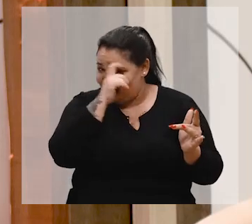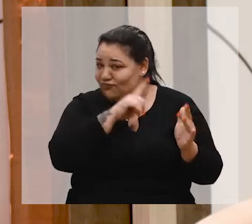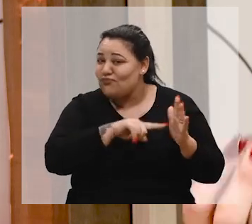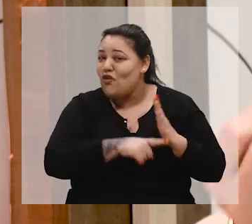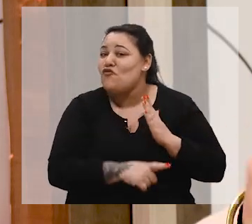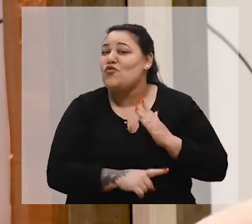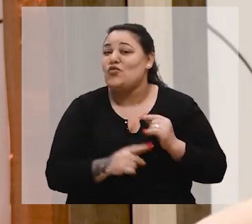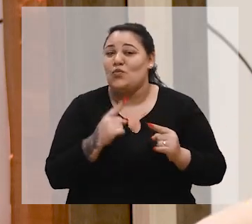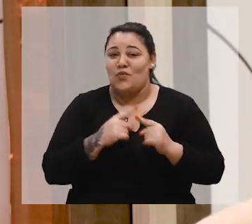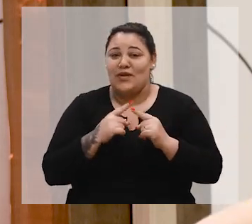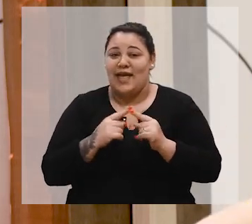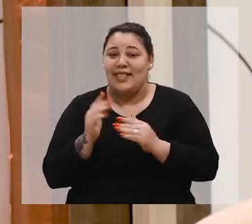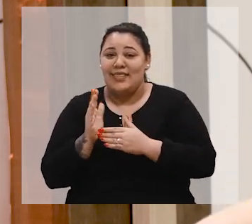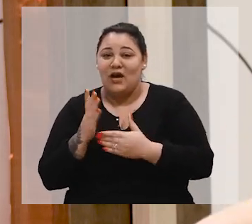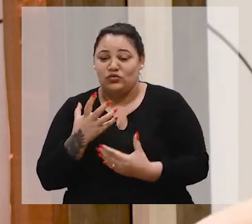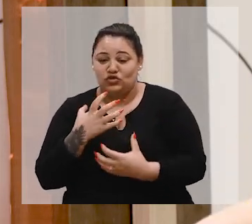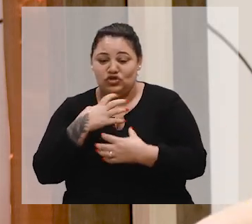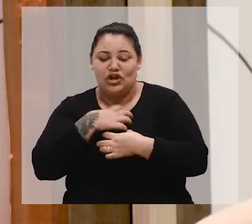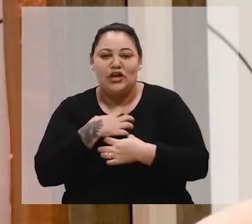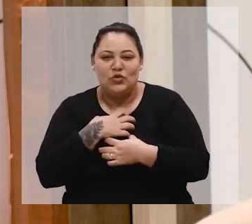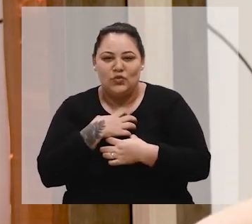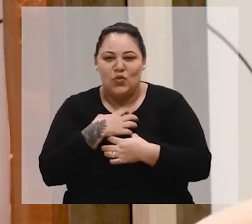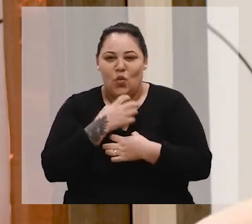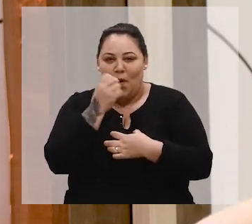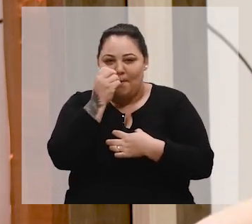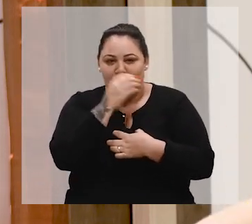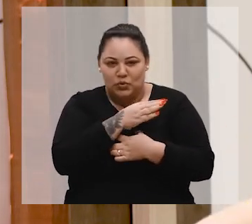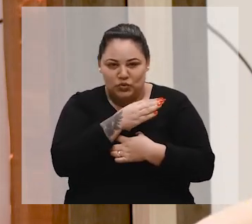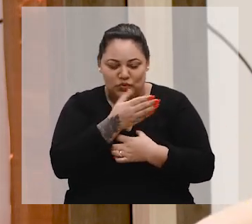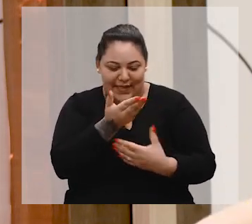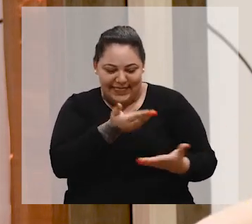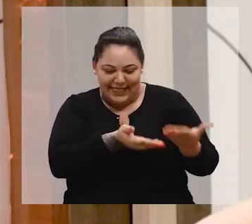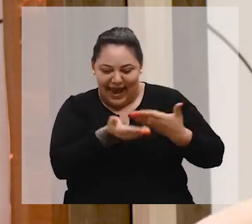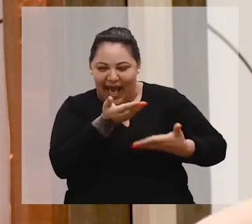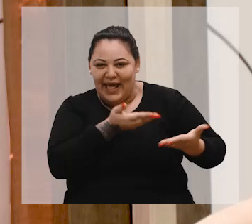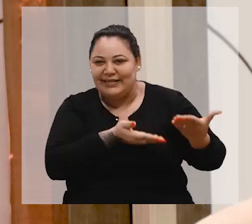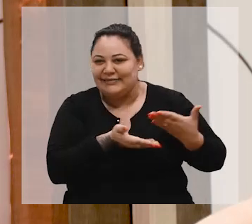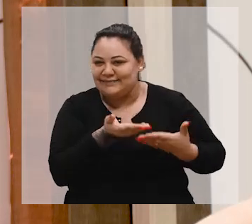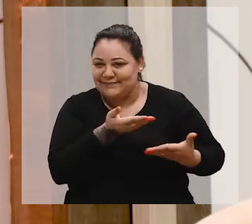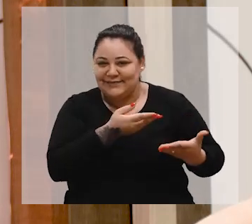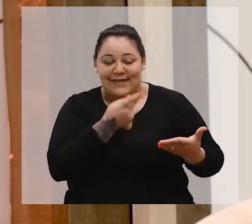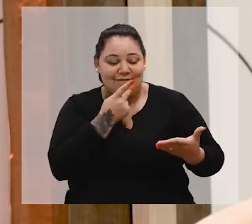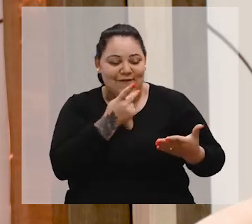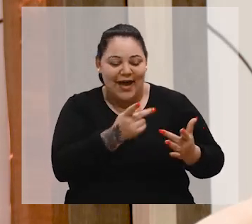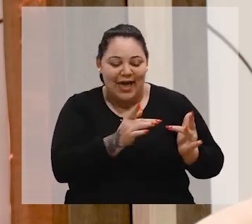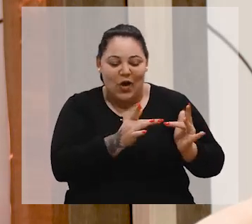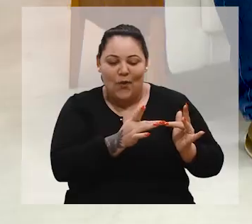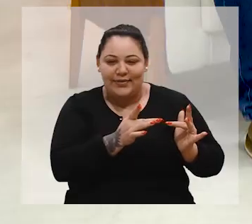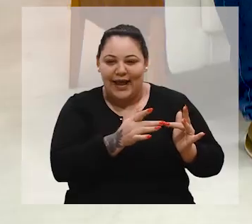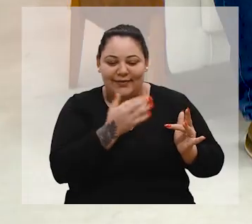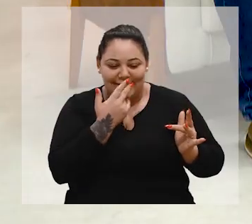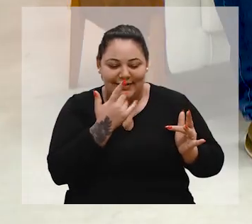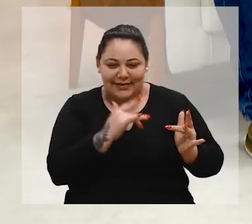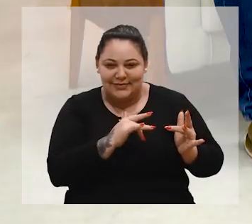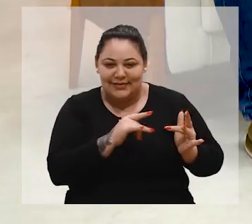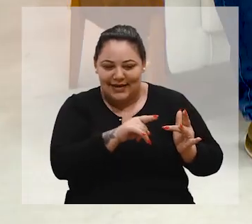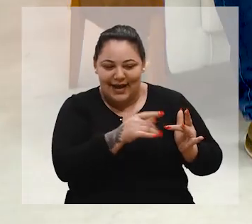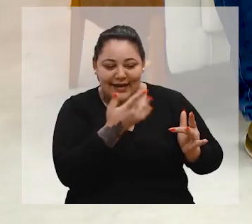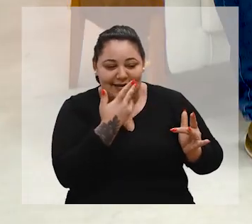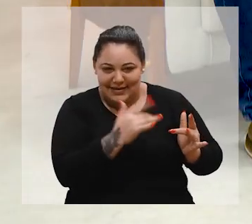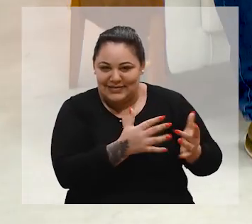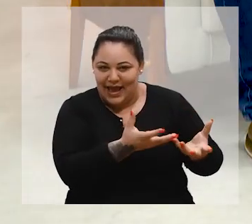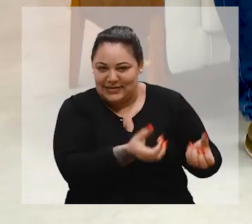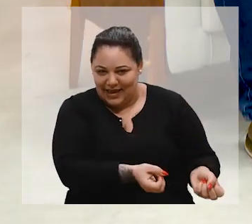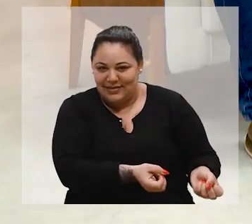amplo, porque até a forma como esse abusador trata e fala com essa criança e convence ela a